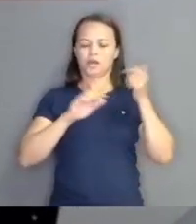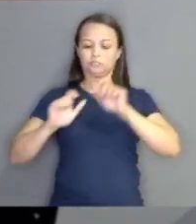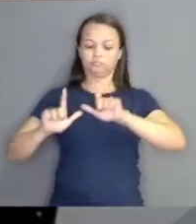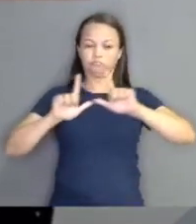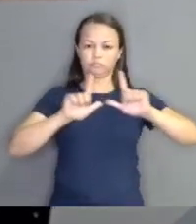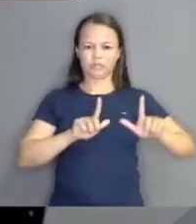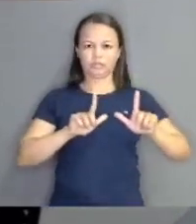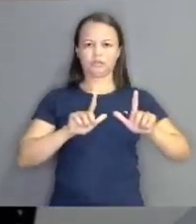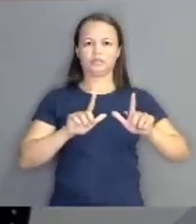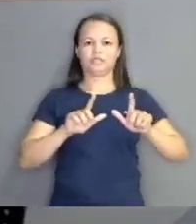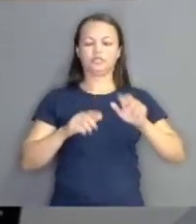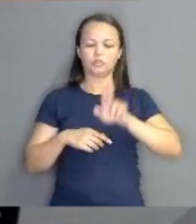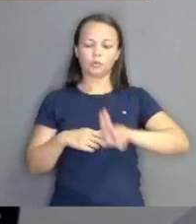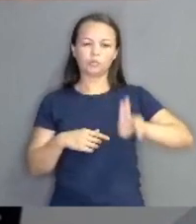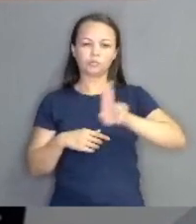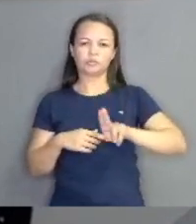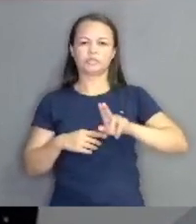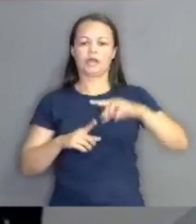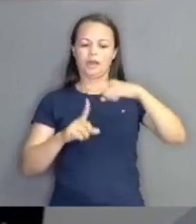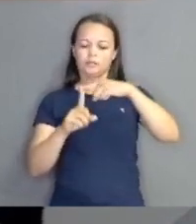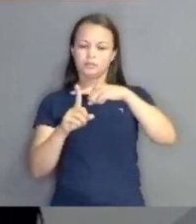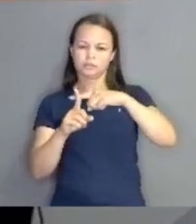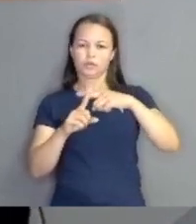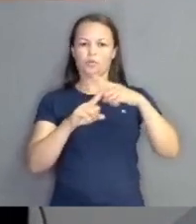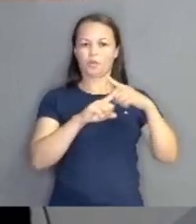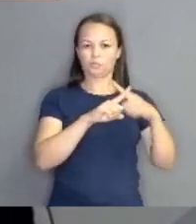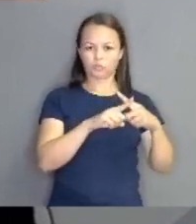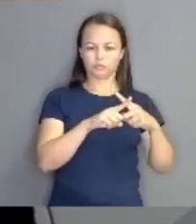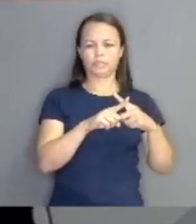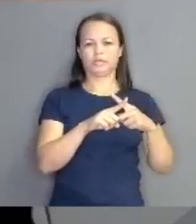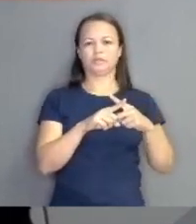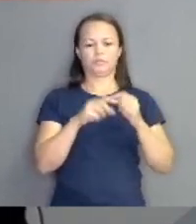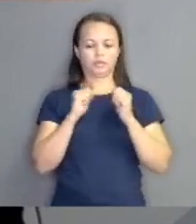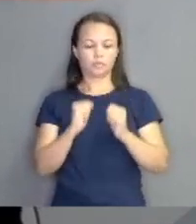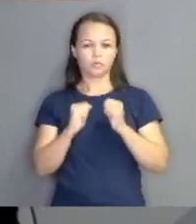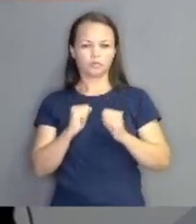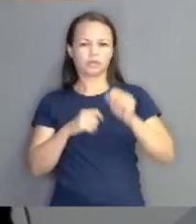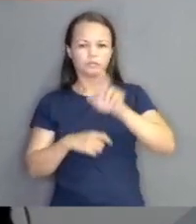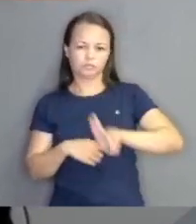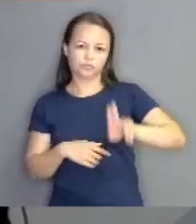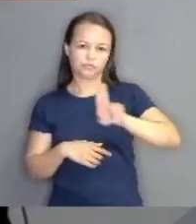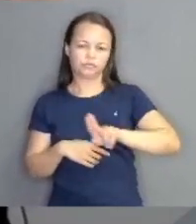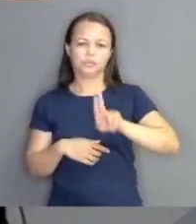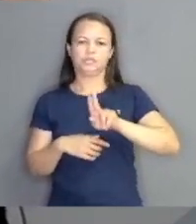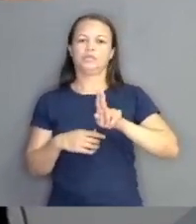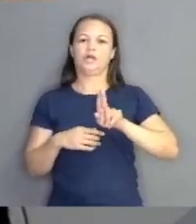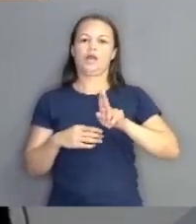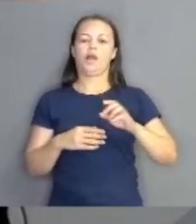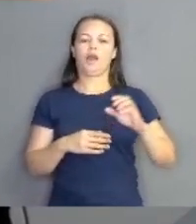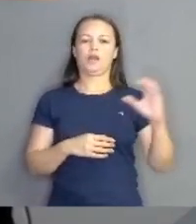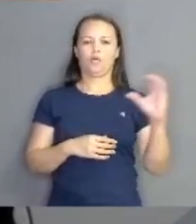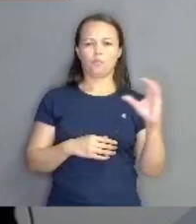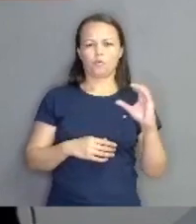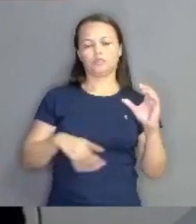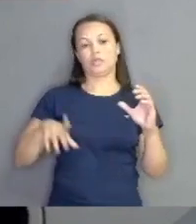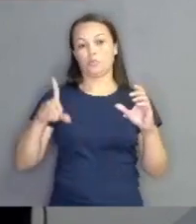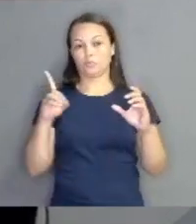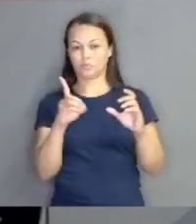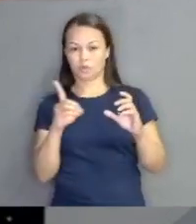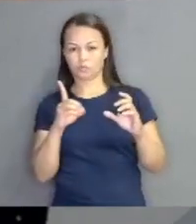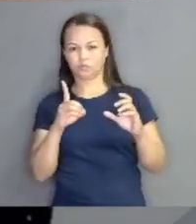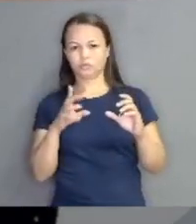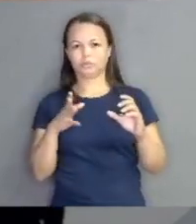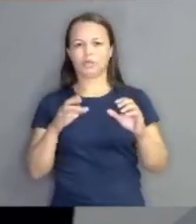a adição e a multiplicação para que a gente possa realizar a composição e decomposição